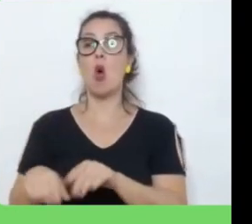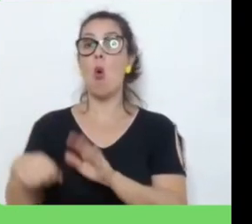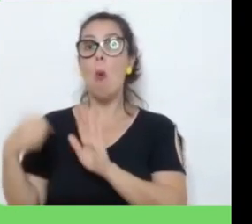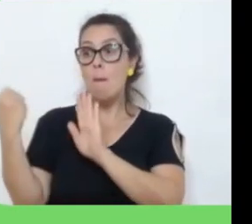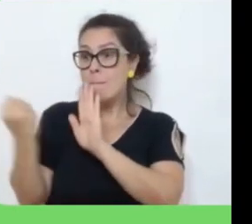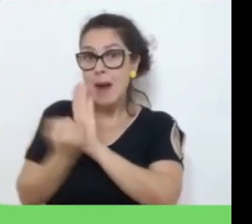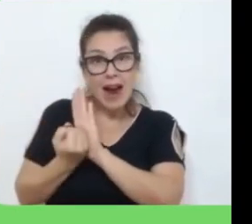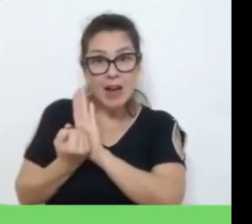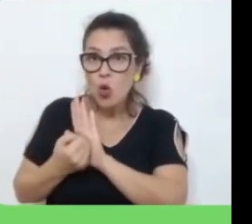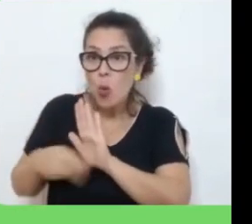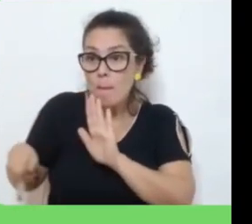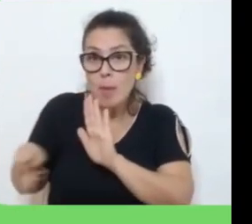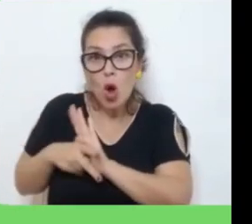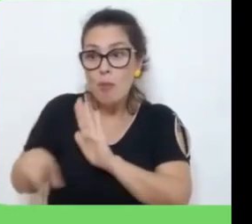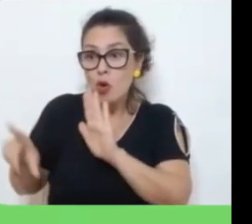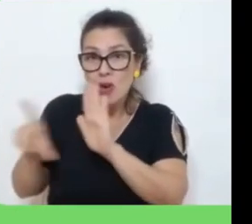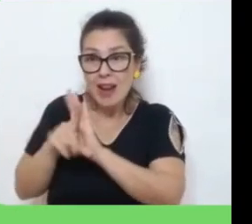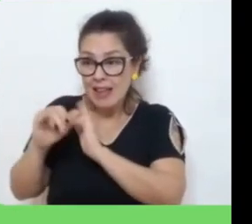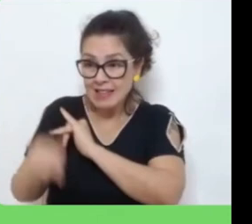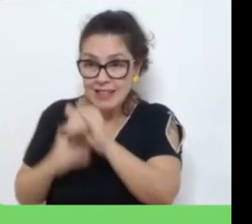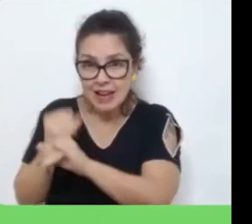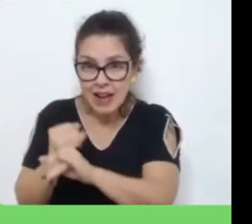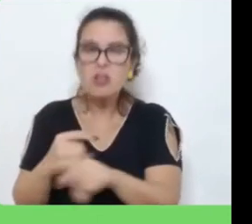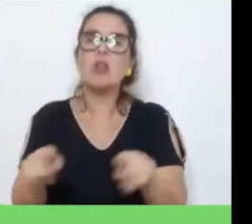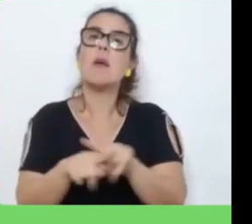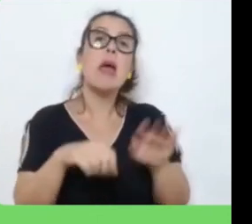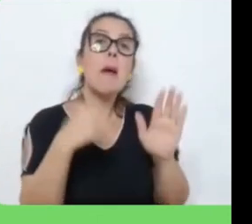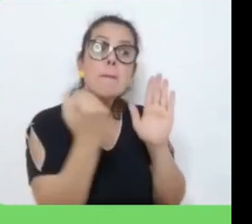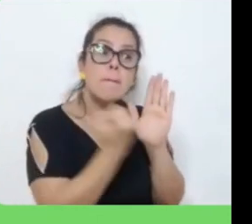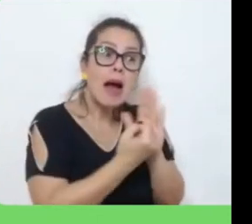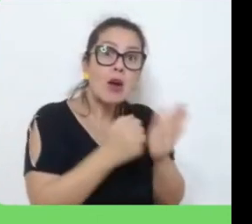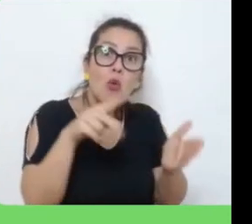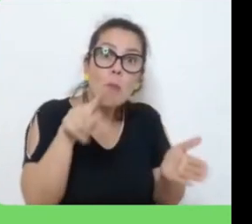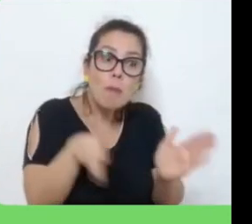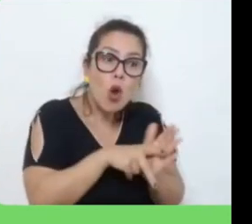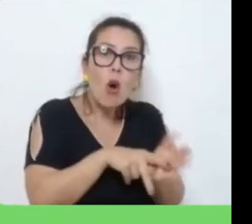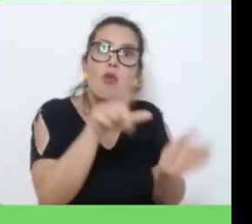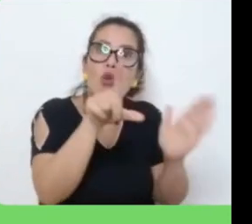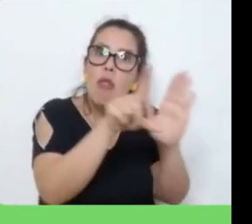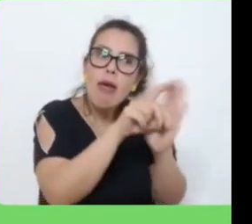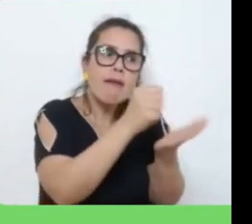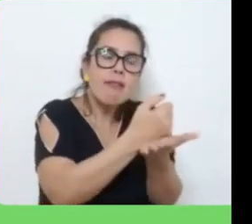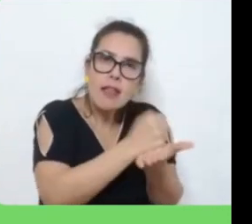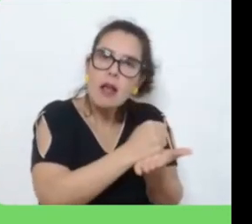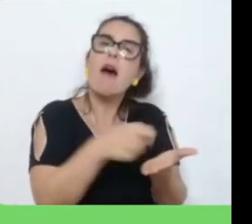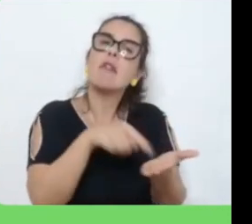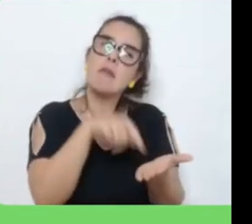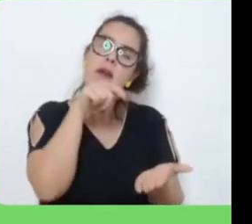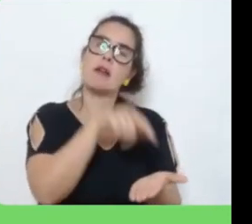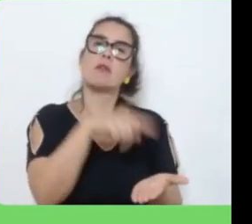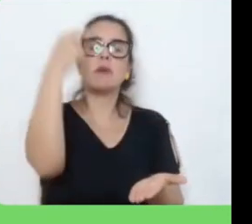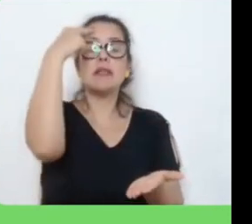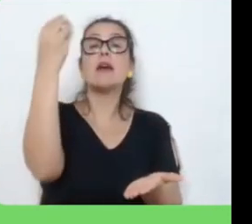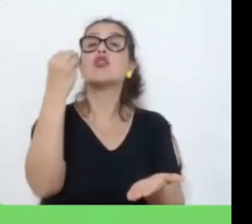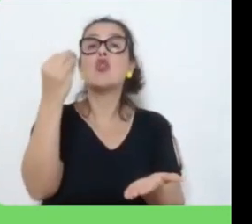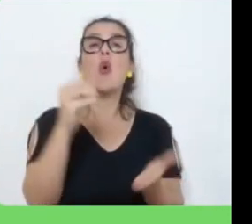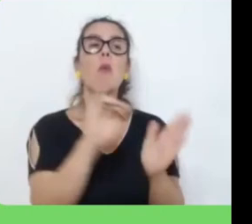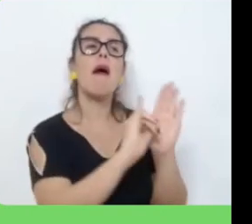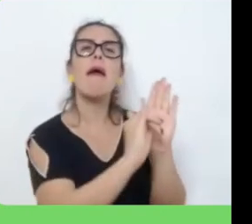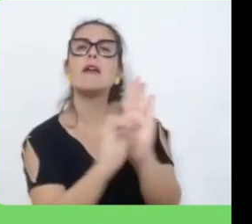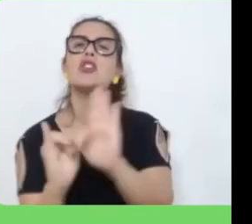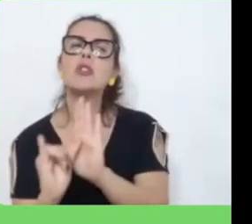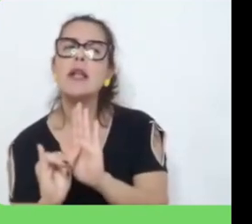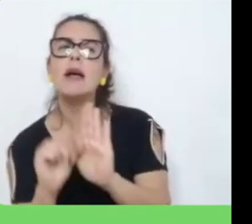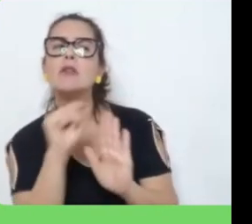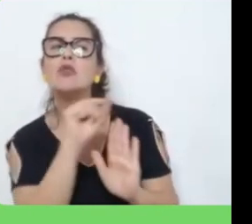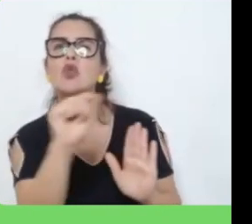constituição dos videogames do Brasil eu acho acho que ele é uma uma lei inicial para você pensar melhor os editais que já estão eh